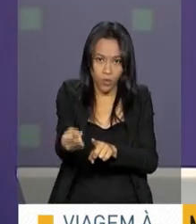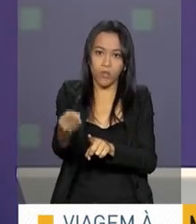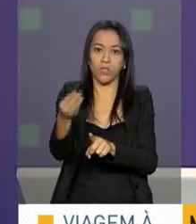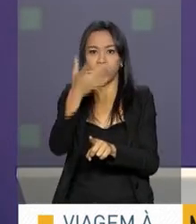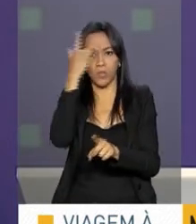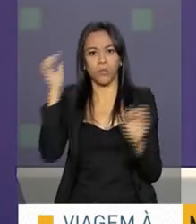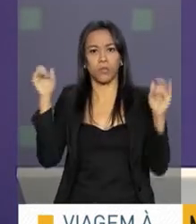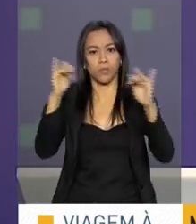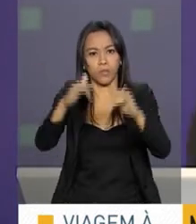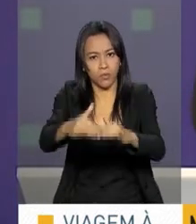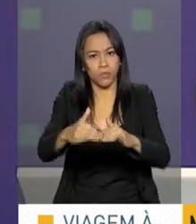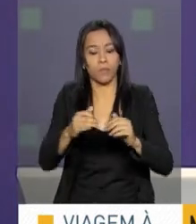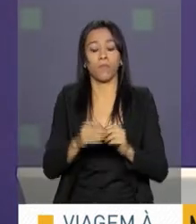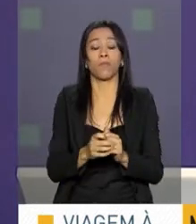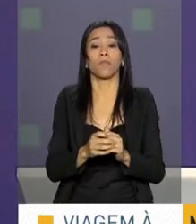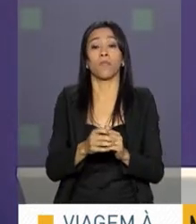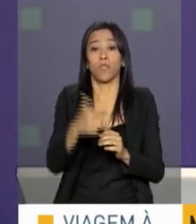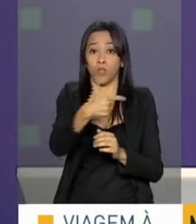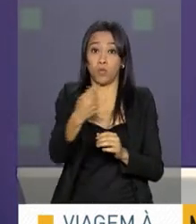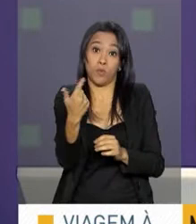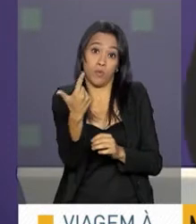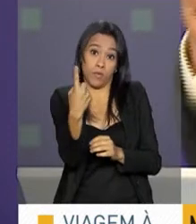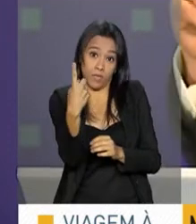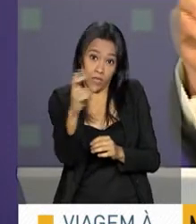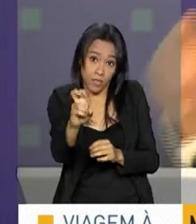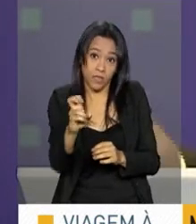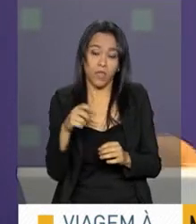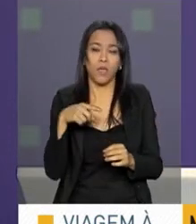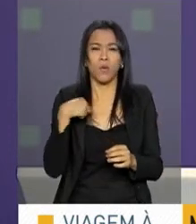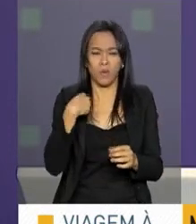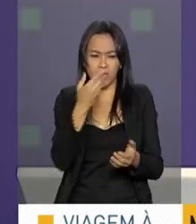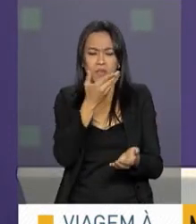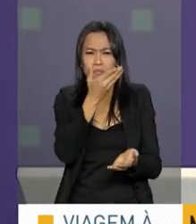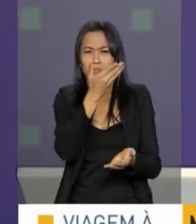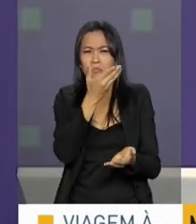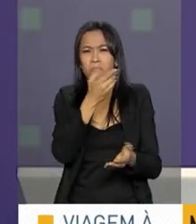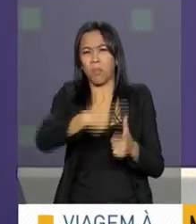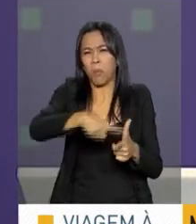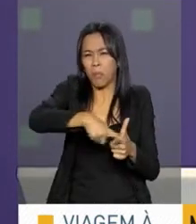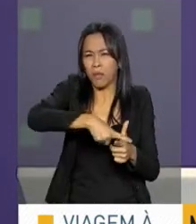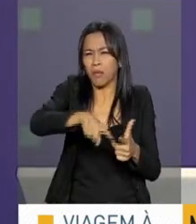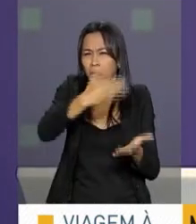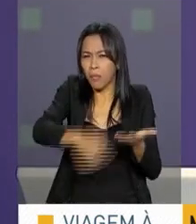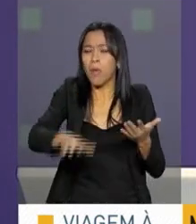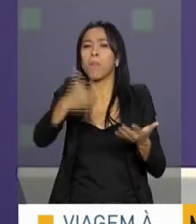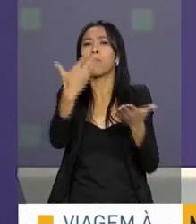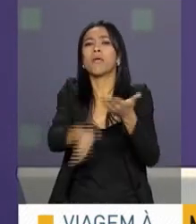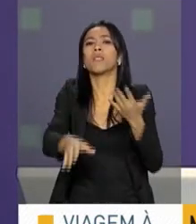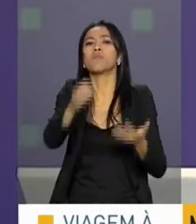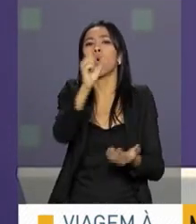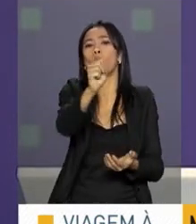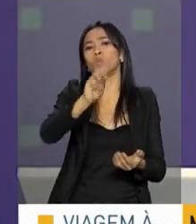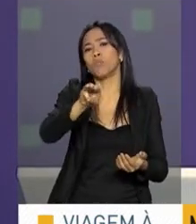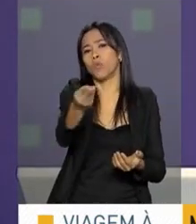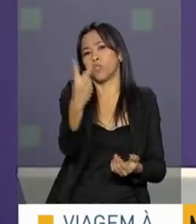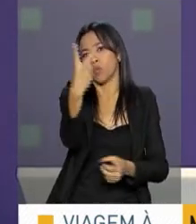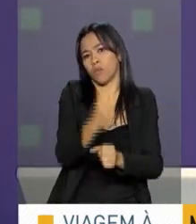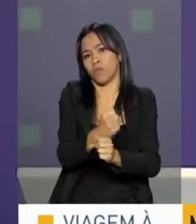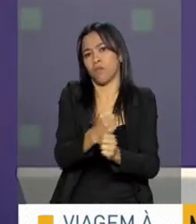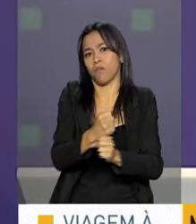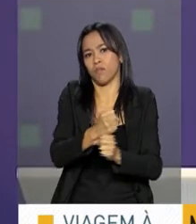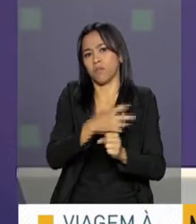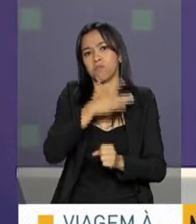período anterior à crise. Nós perdemos, né, com essa crise financeira, 8 milhões de passageiros no Brasil em 2 anos.